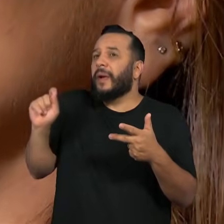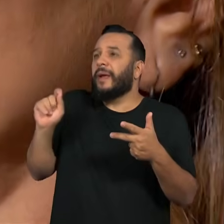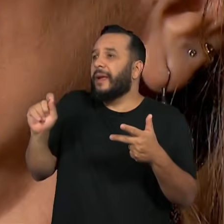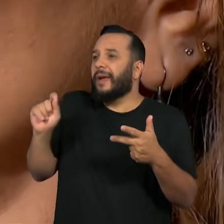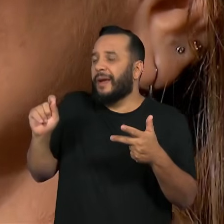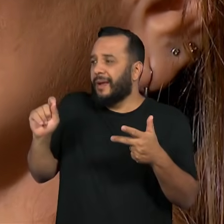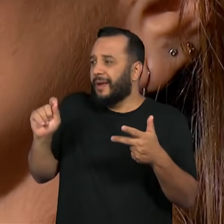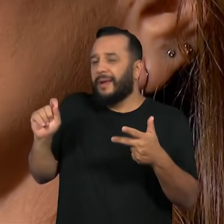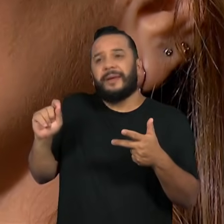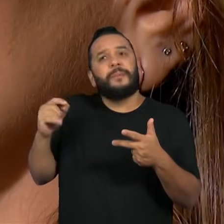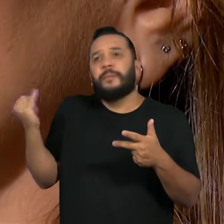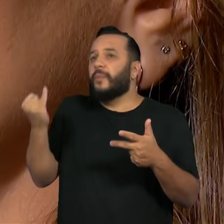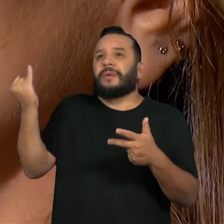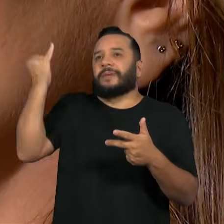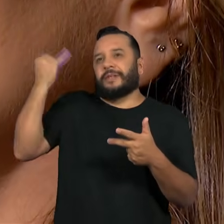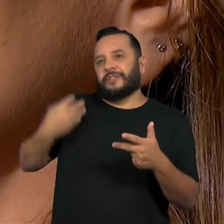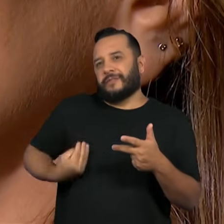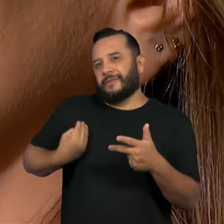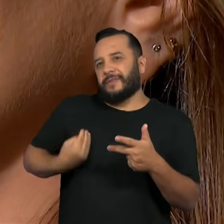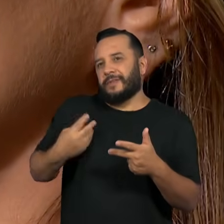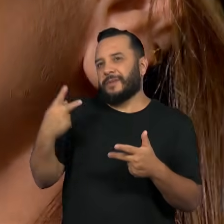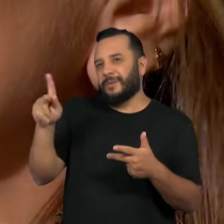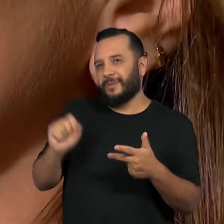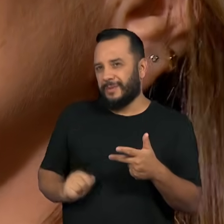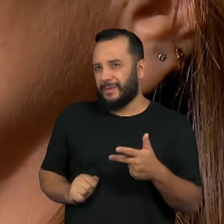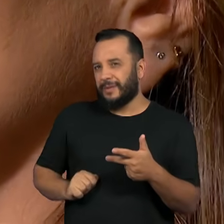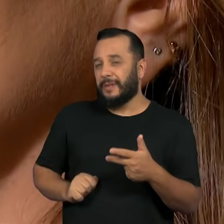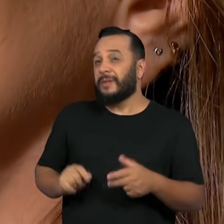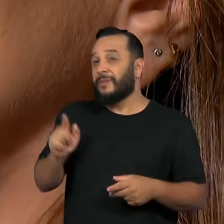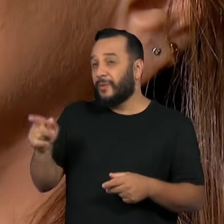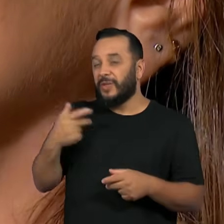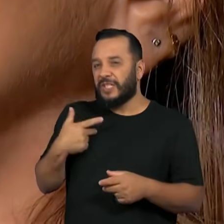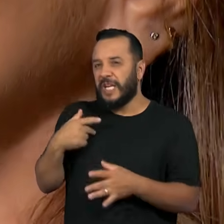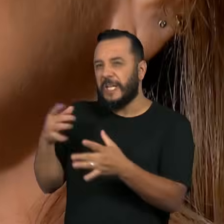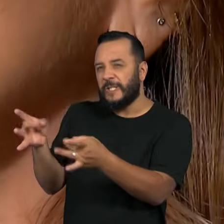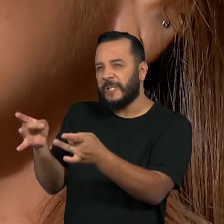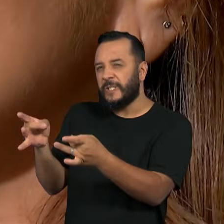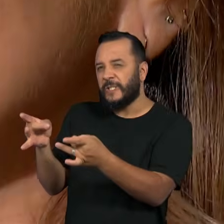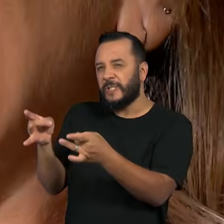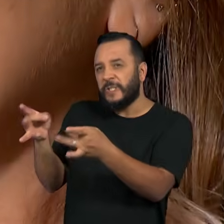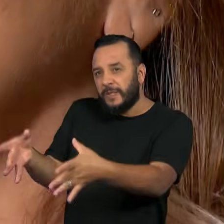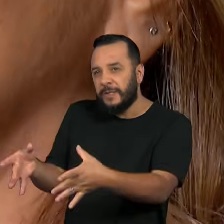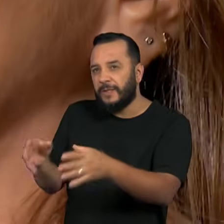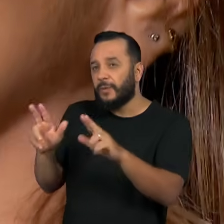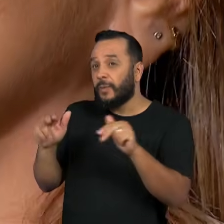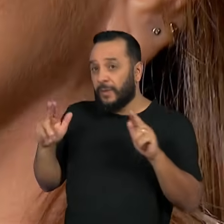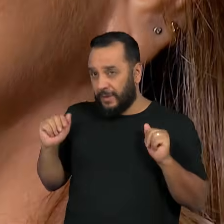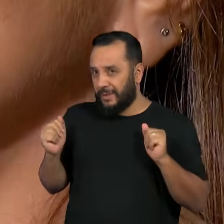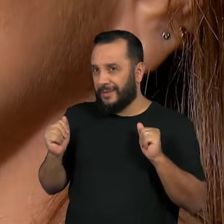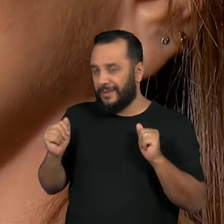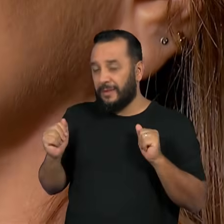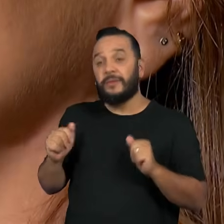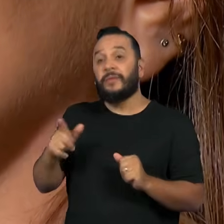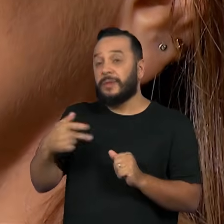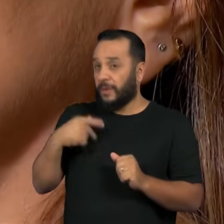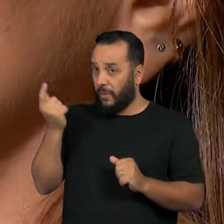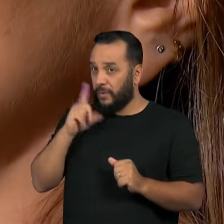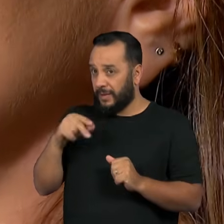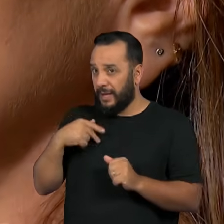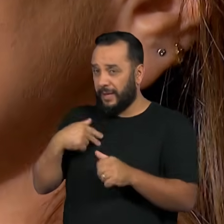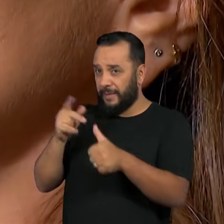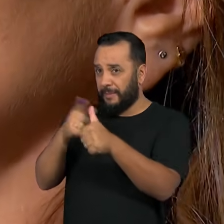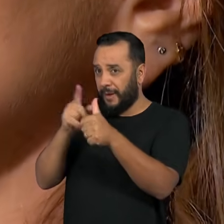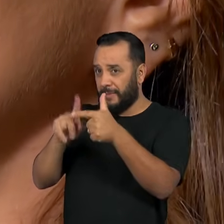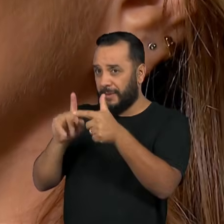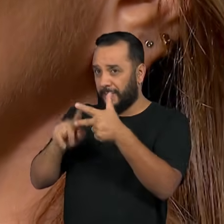irremediavelmente importante para você. Que você não abre mão. Quando você consegue falar sobre isso,